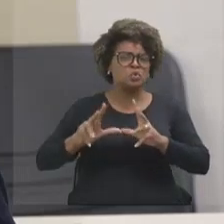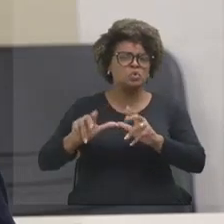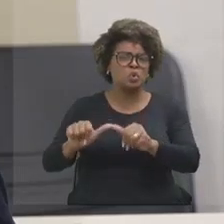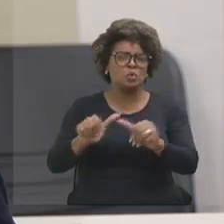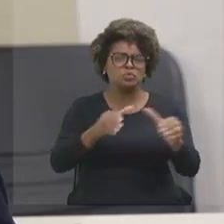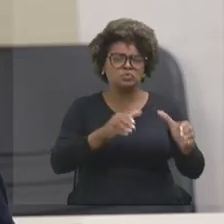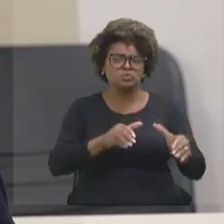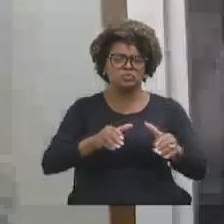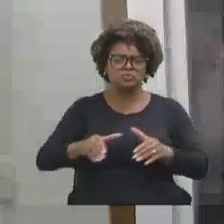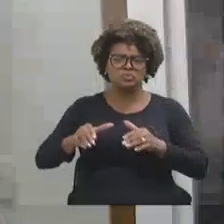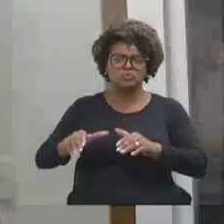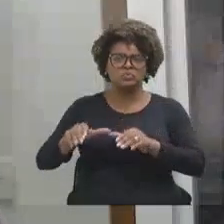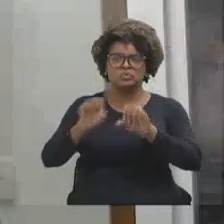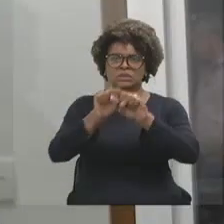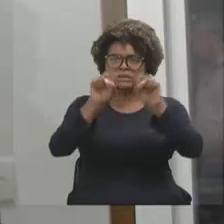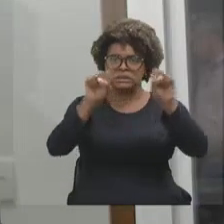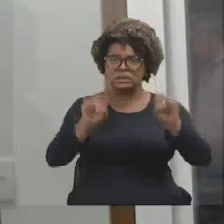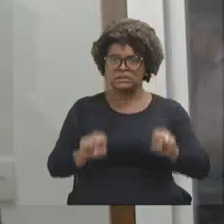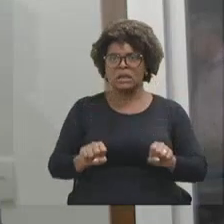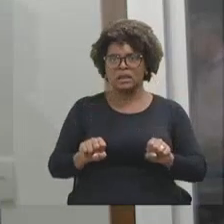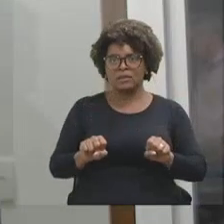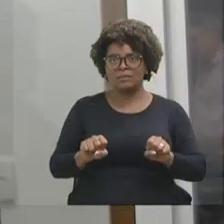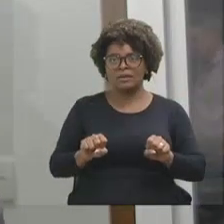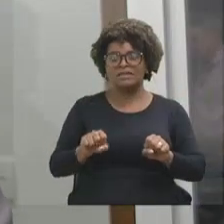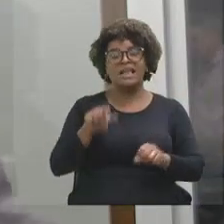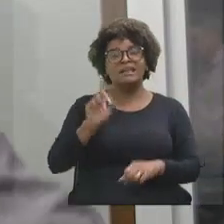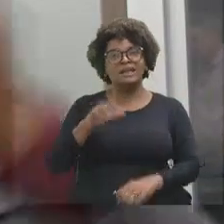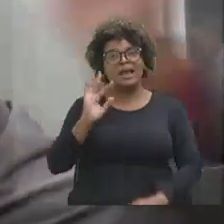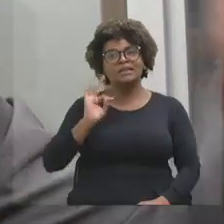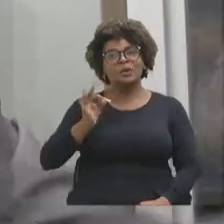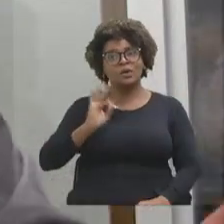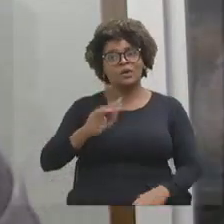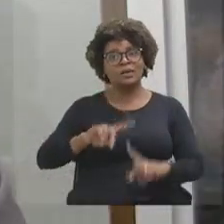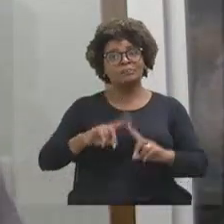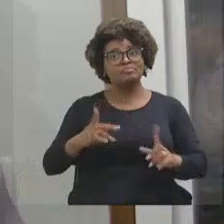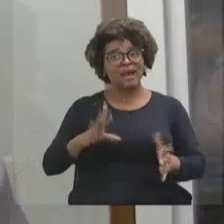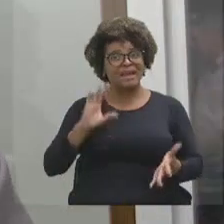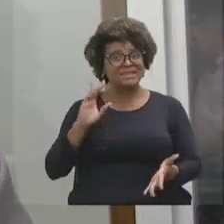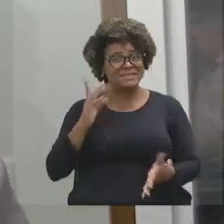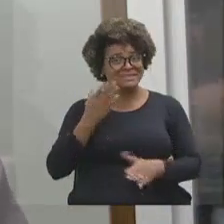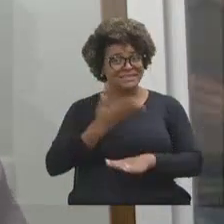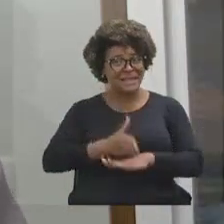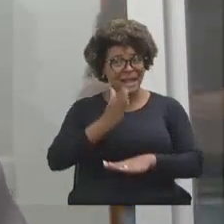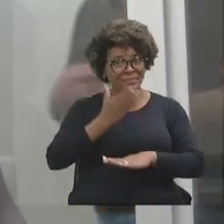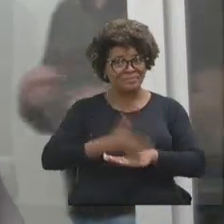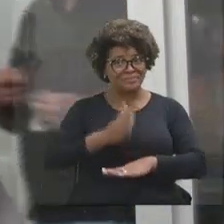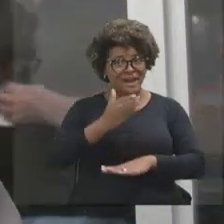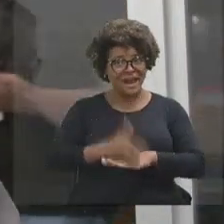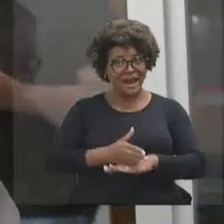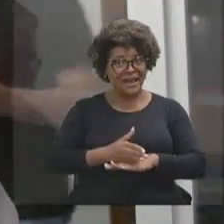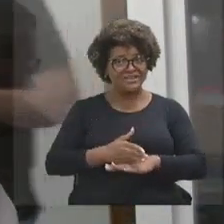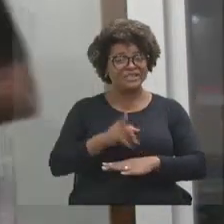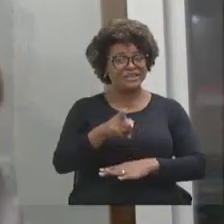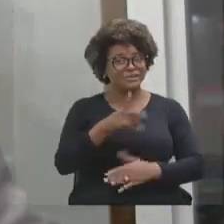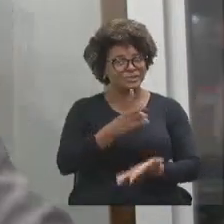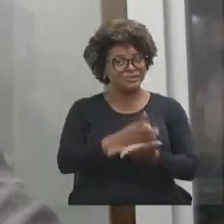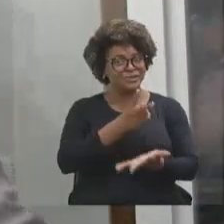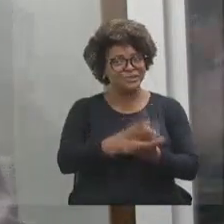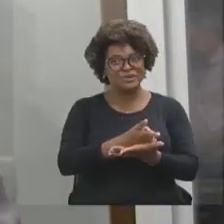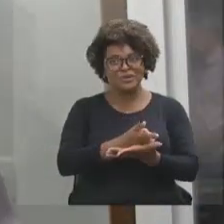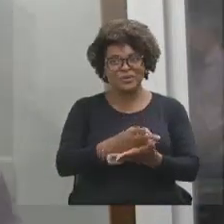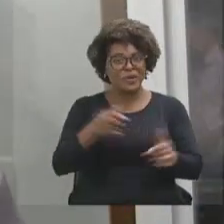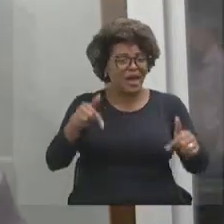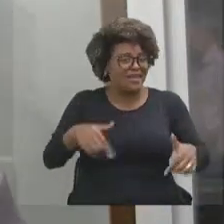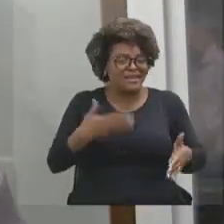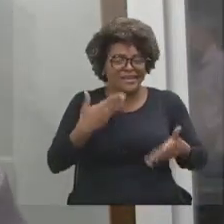as teorias mas efetivamente a gente ainda continua e nós passamos a manhã inteira discutindo o financiamento dos hospitais a